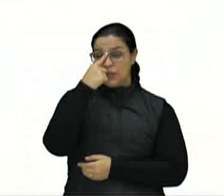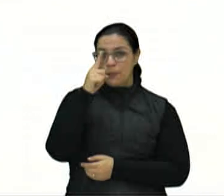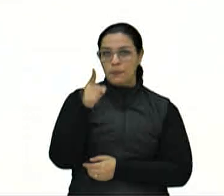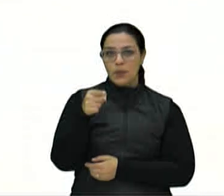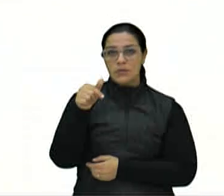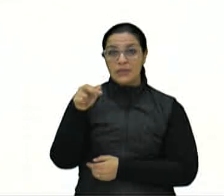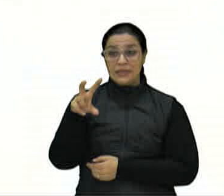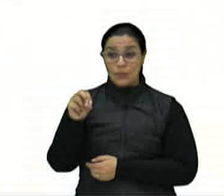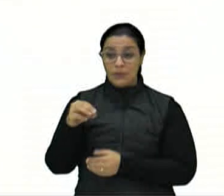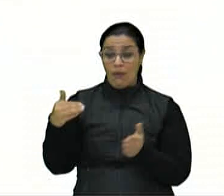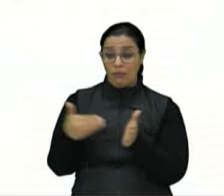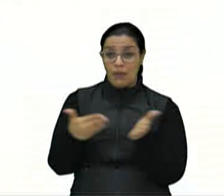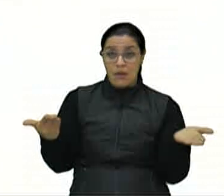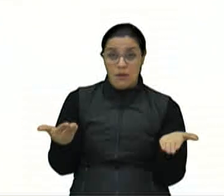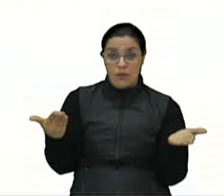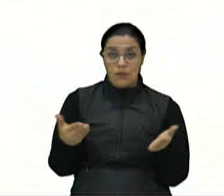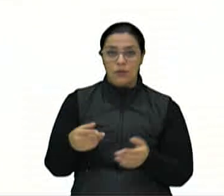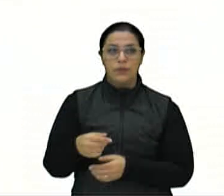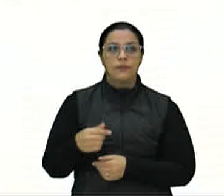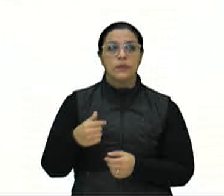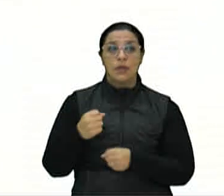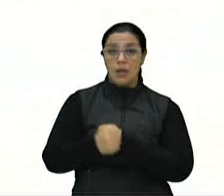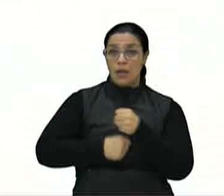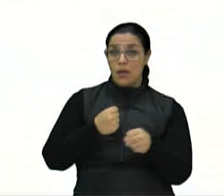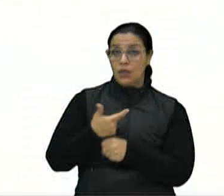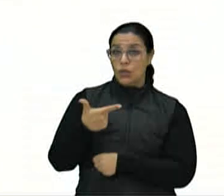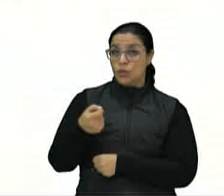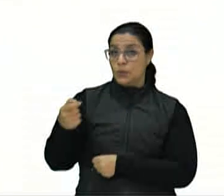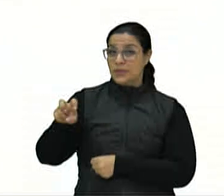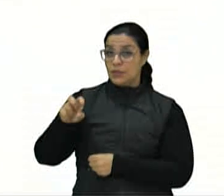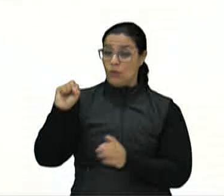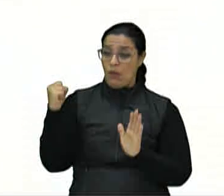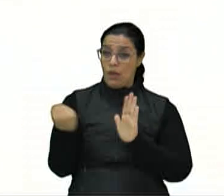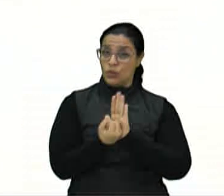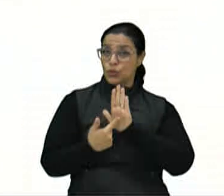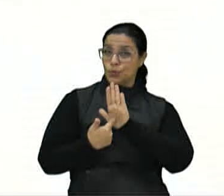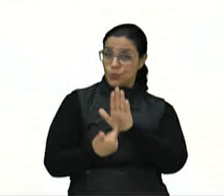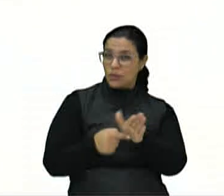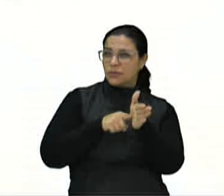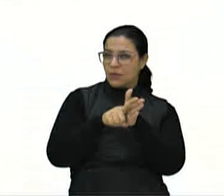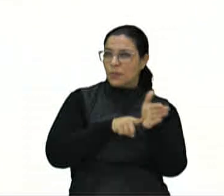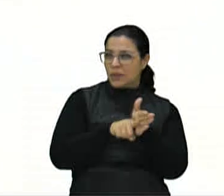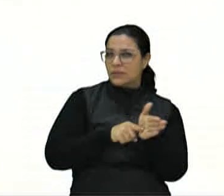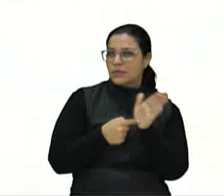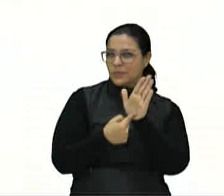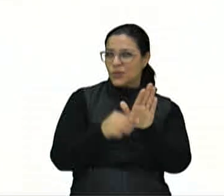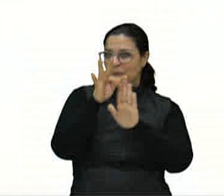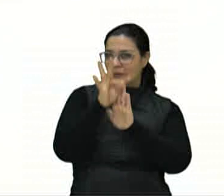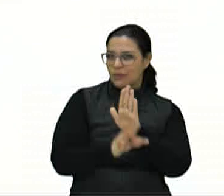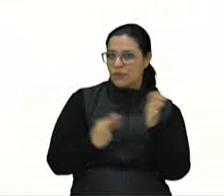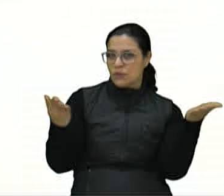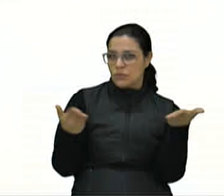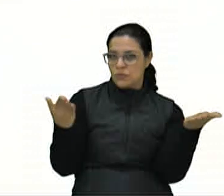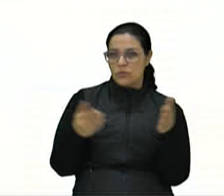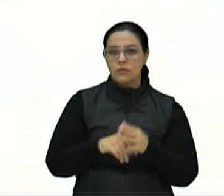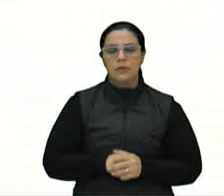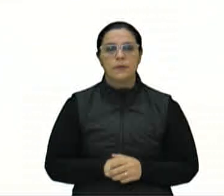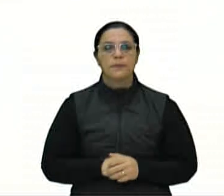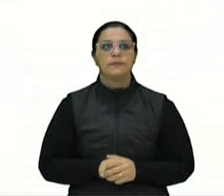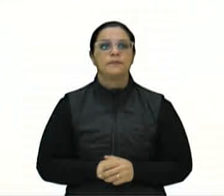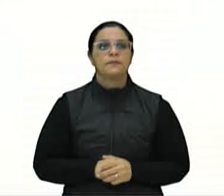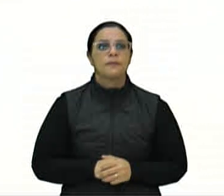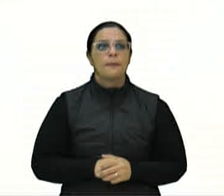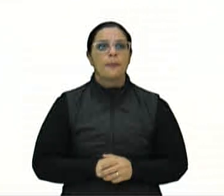1750 para cá. 2005, o registro no qual foi publicado esse texto aí da